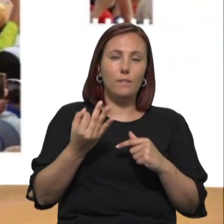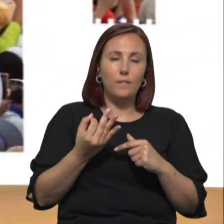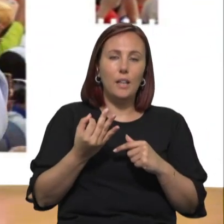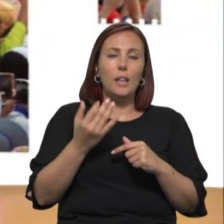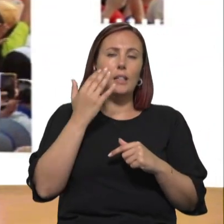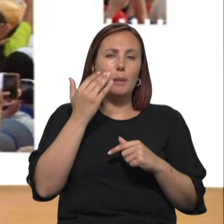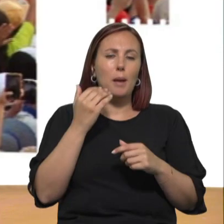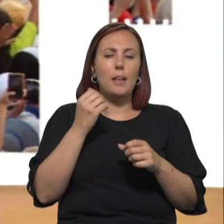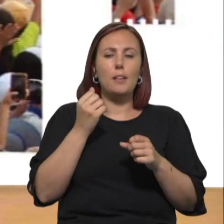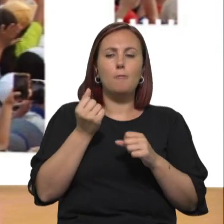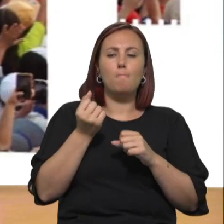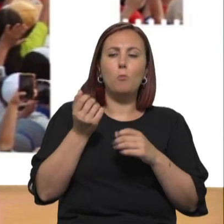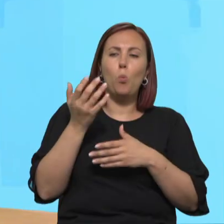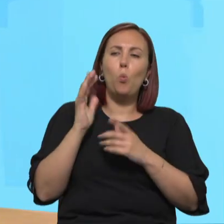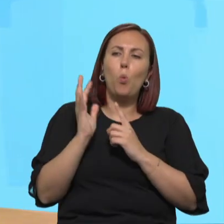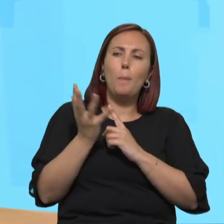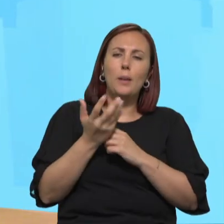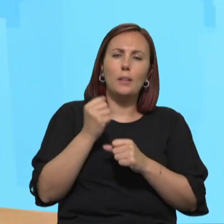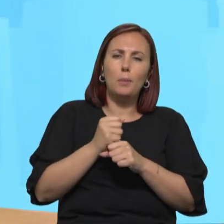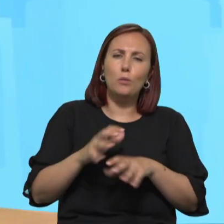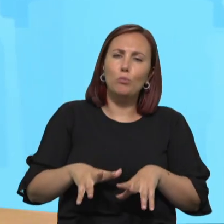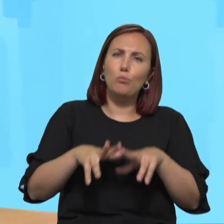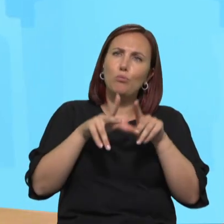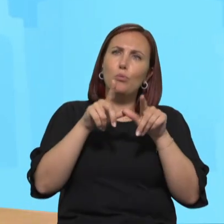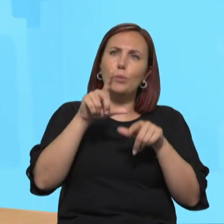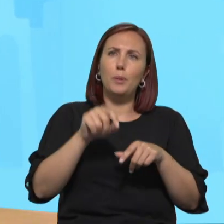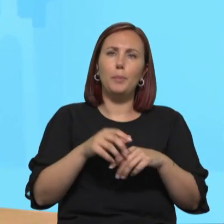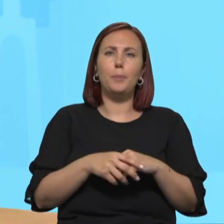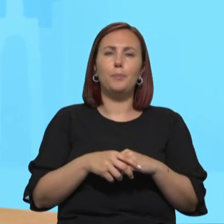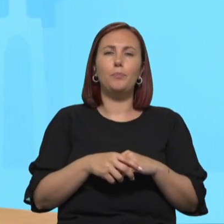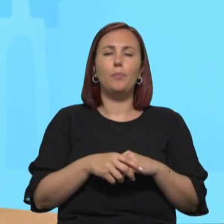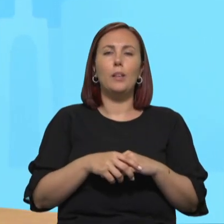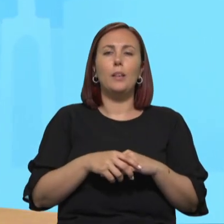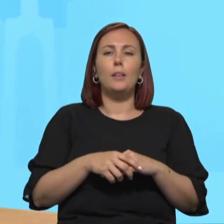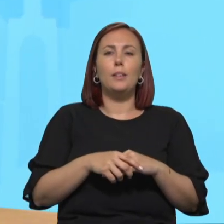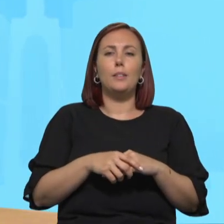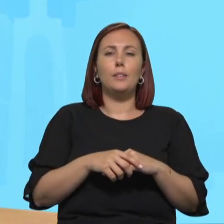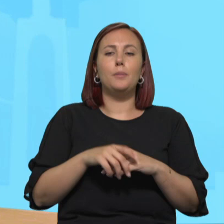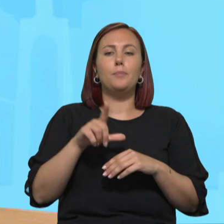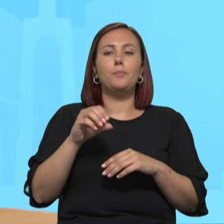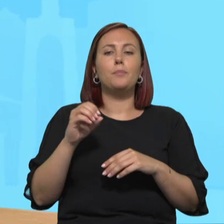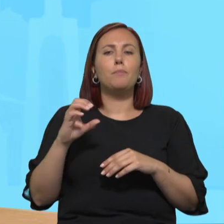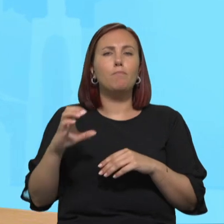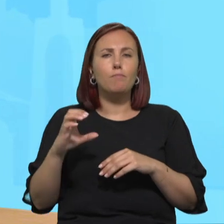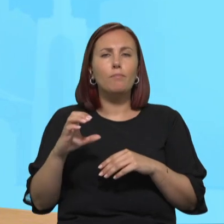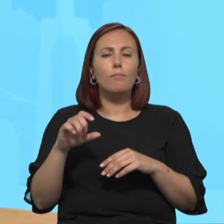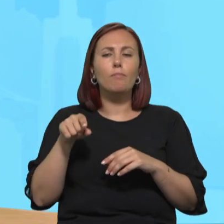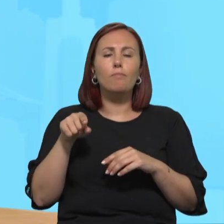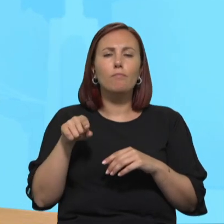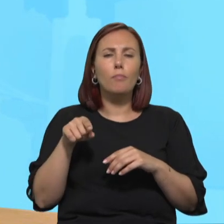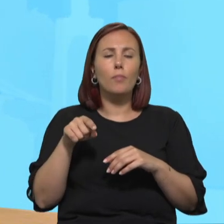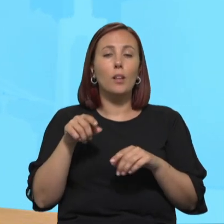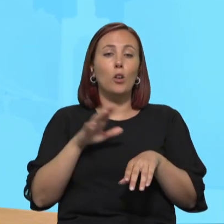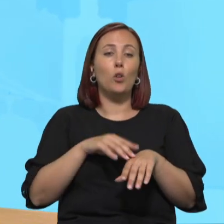de trabalho evolua. Que leitura vai fazendo a Liga Operária Católica também em relação a este momento que vivemos, marcado